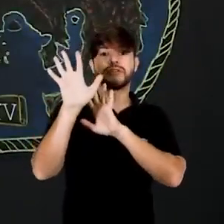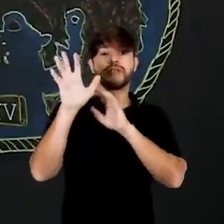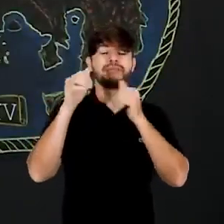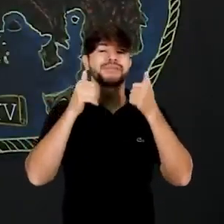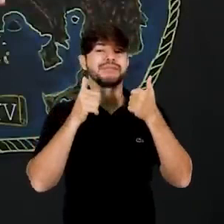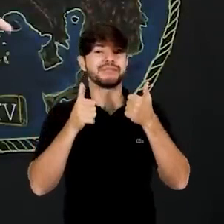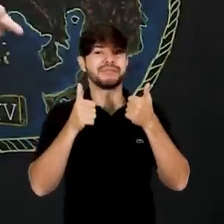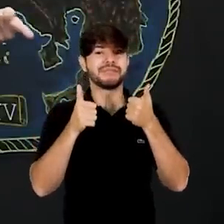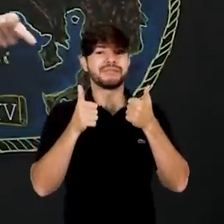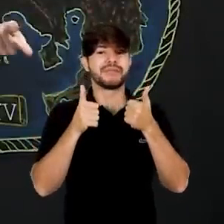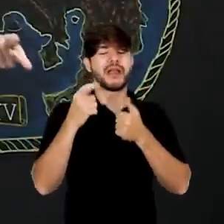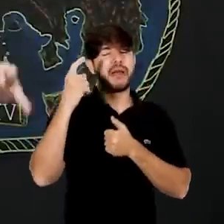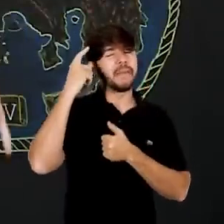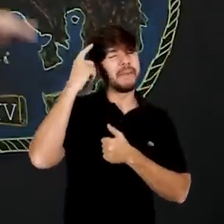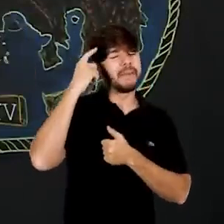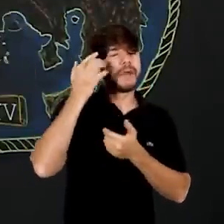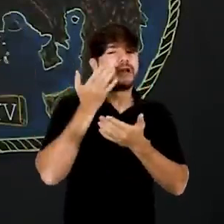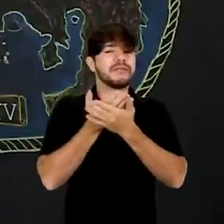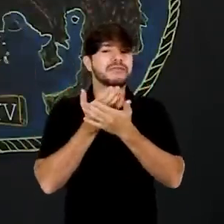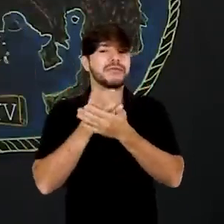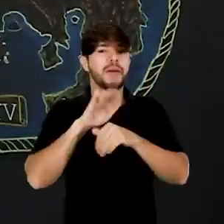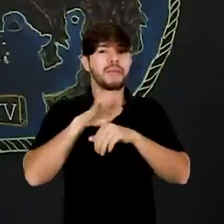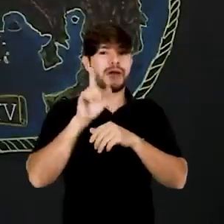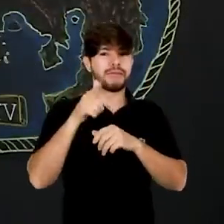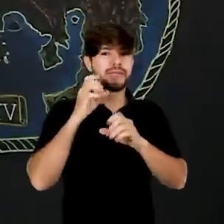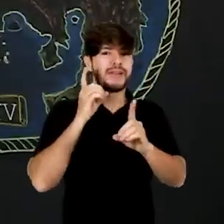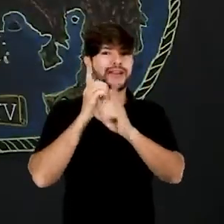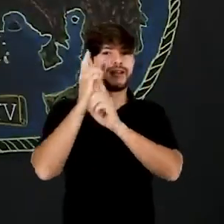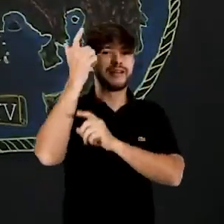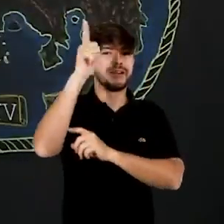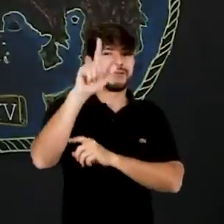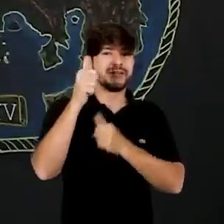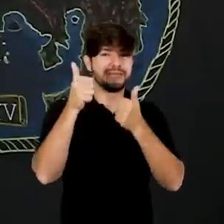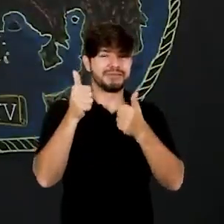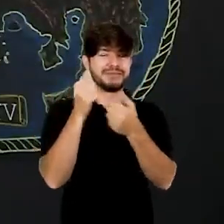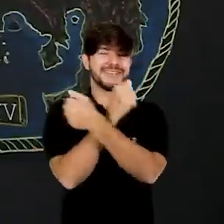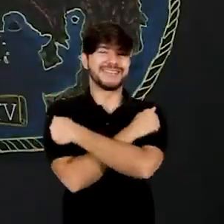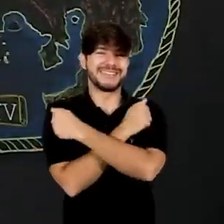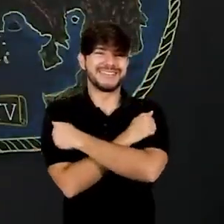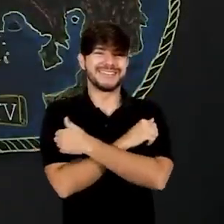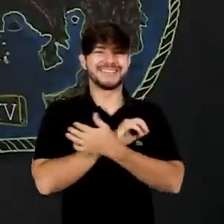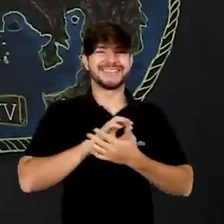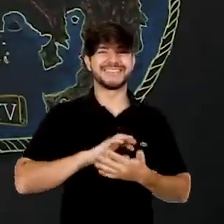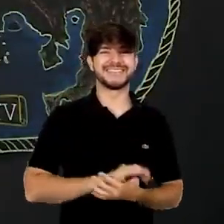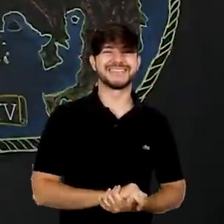Tá bem? Pensa mais sobre isso e a gente se encontra de uma próxima vez. Um abraço!